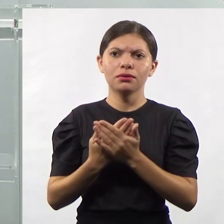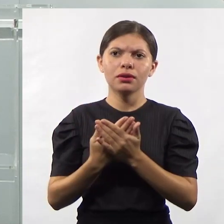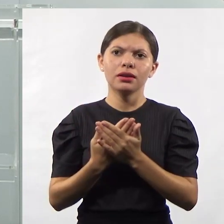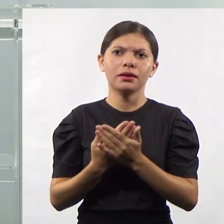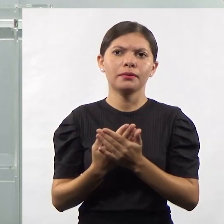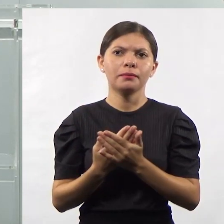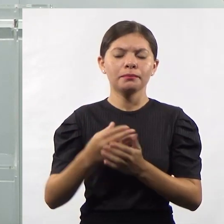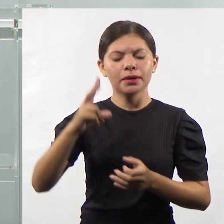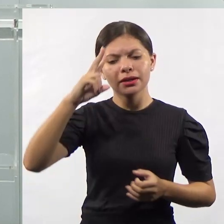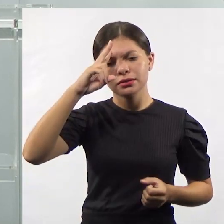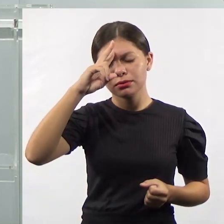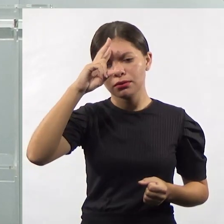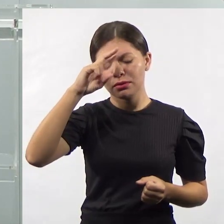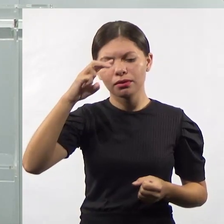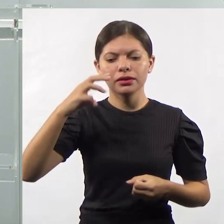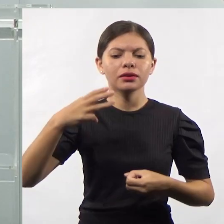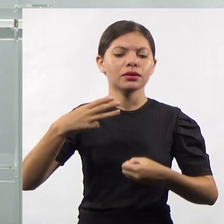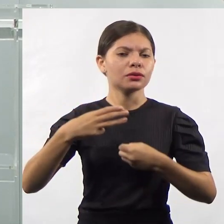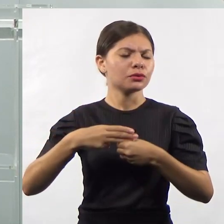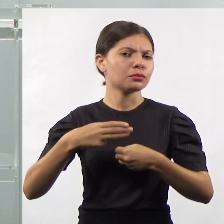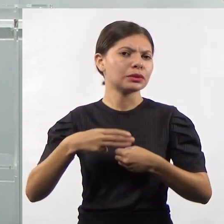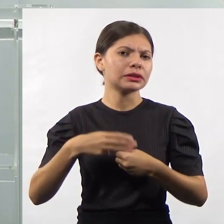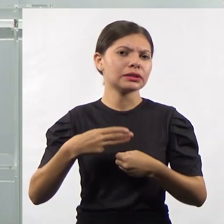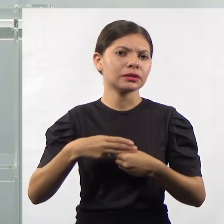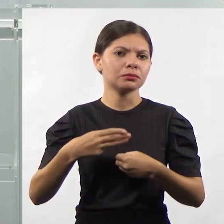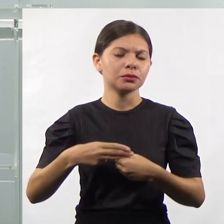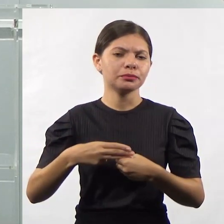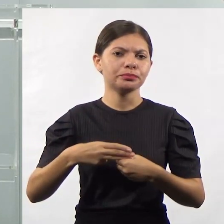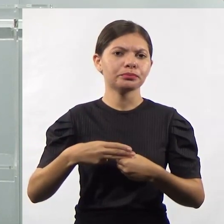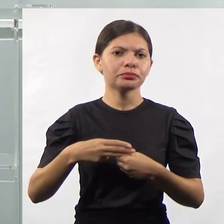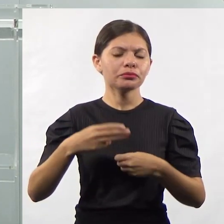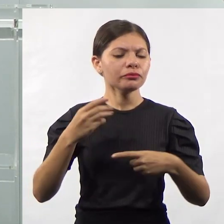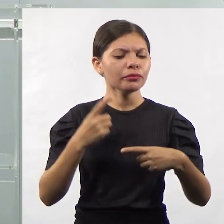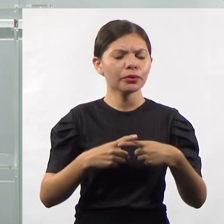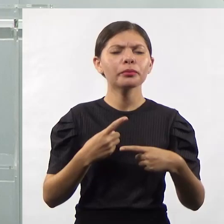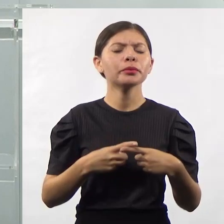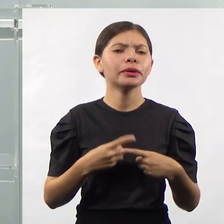a estrutura, para a história do município, por que ela é